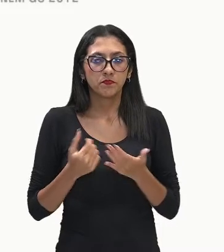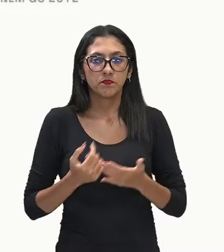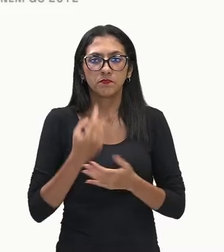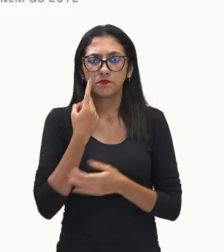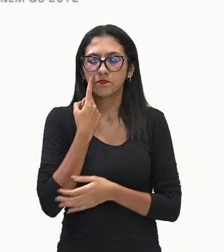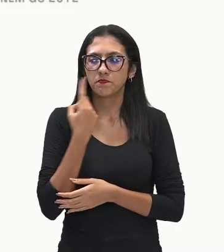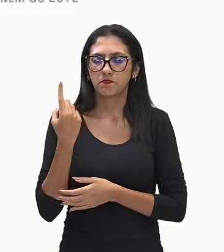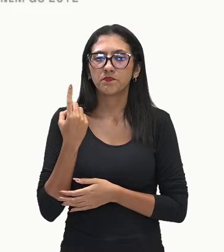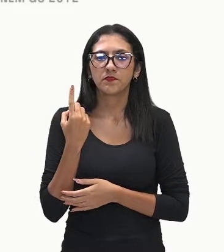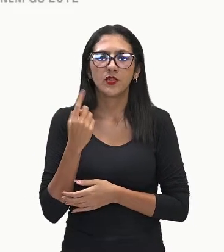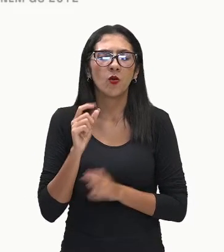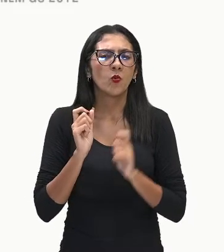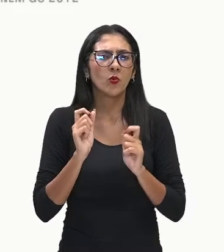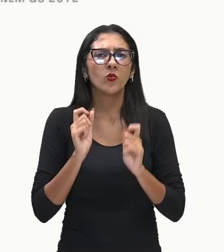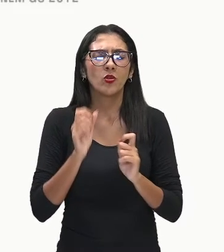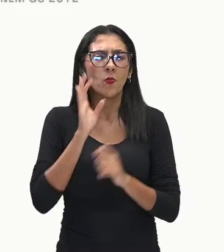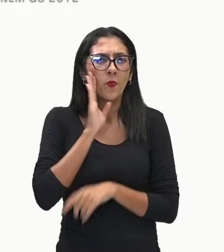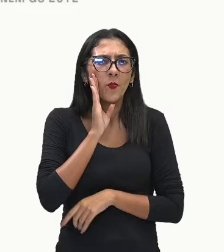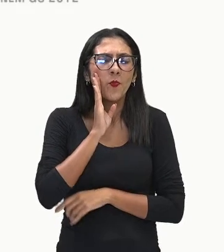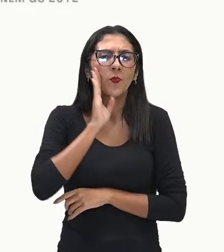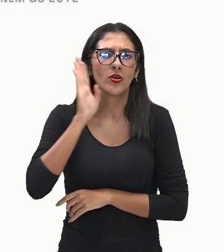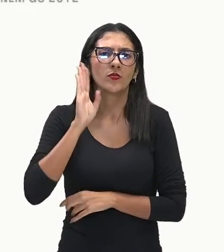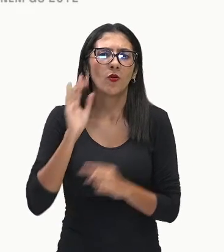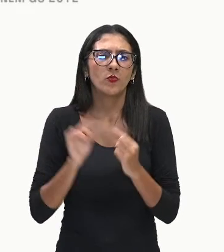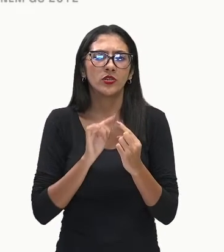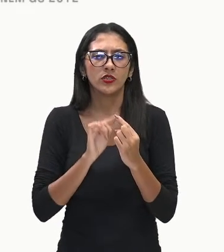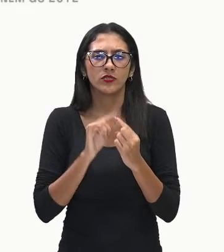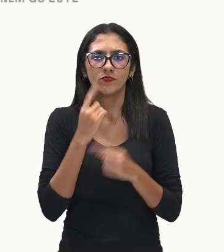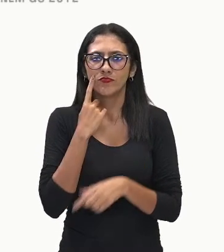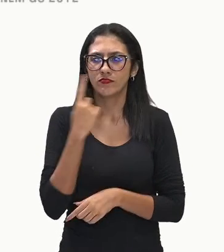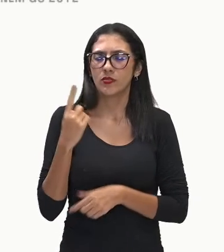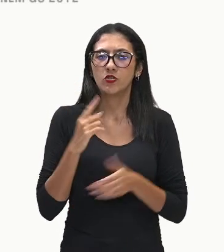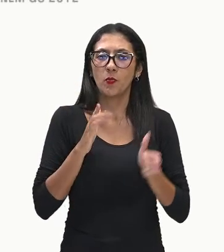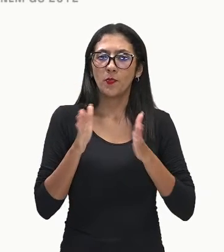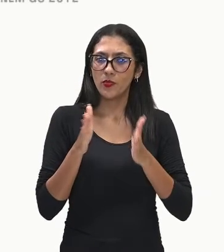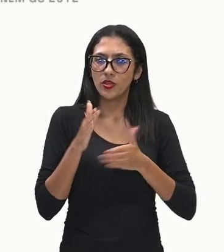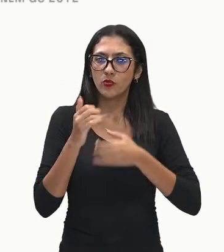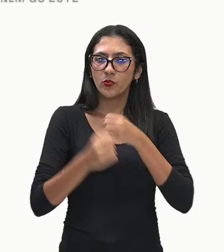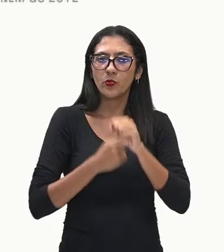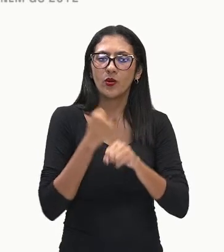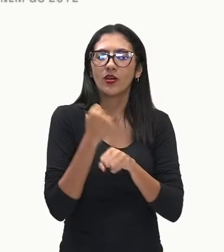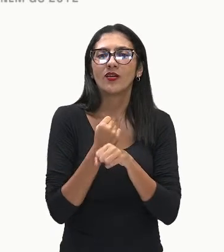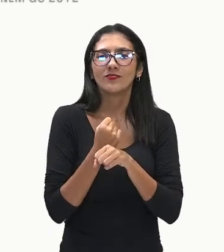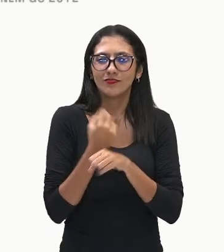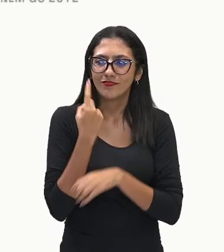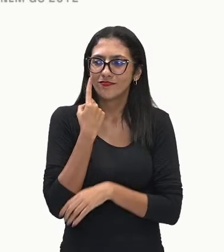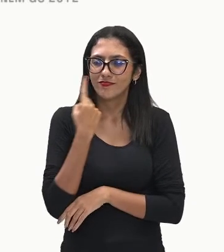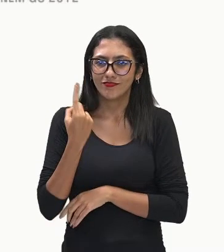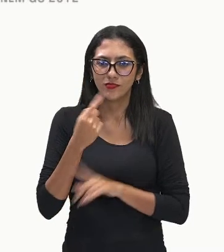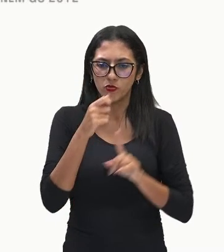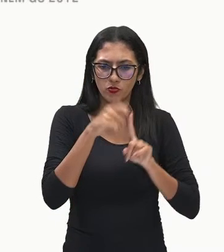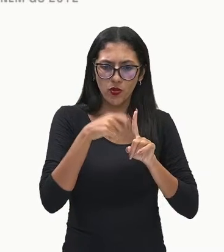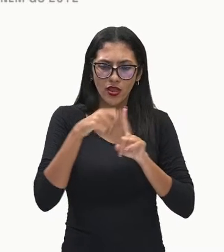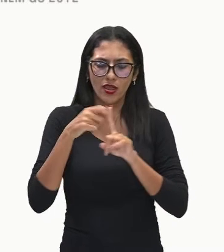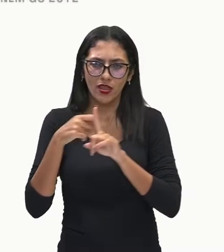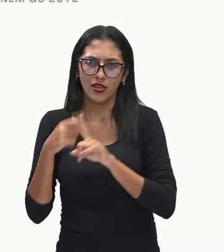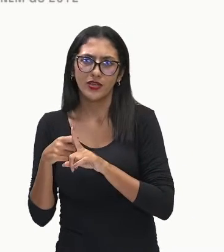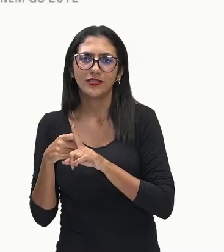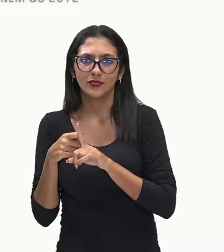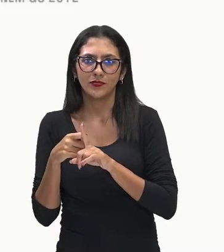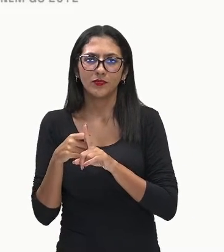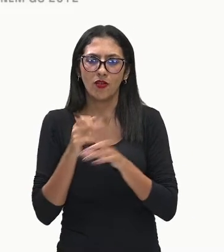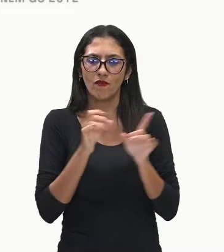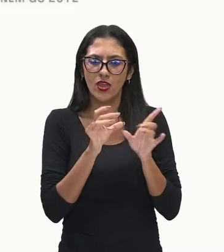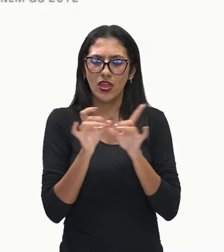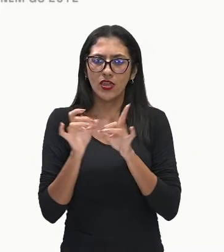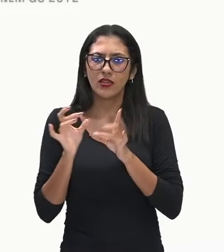a venda, né, dos seus medicamentos, do medicamento dessa drogaria aqui, no caso, da farmácia, ao